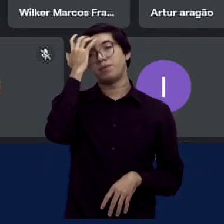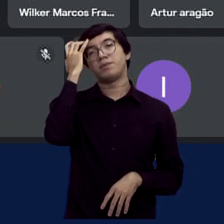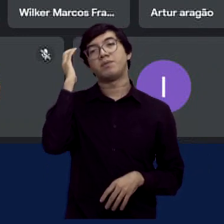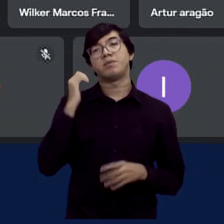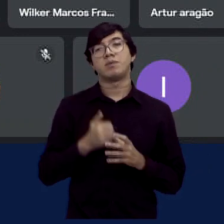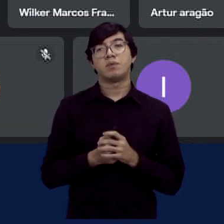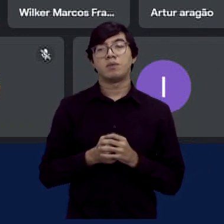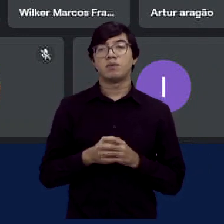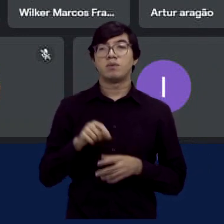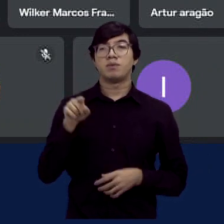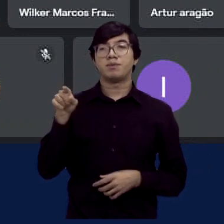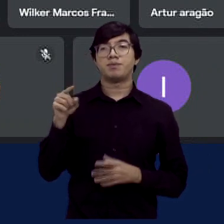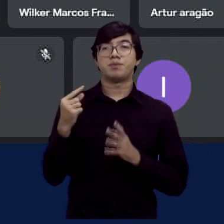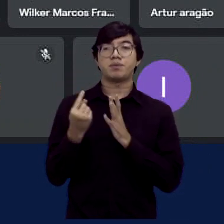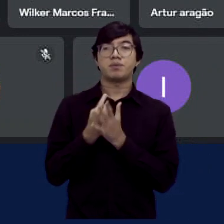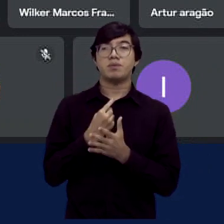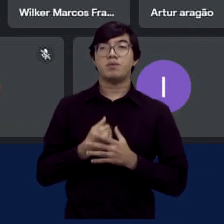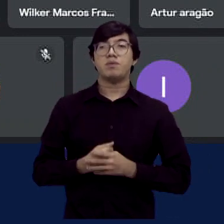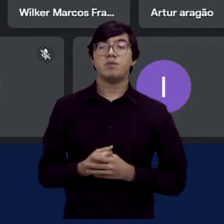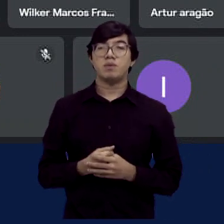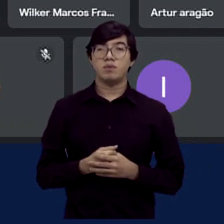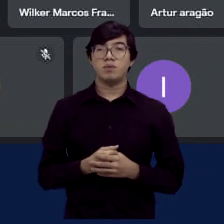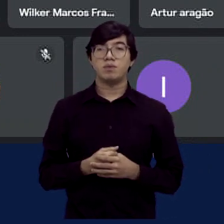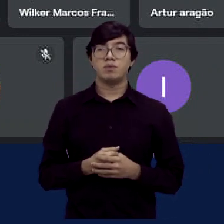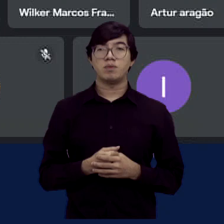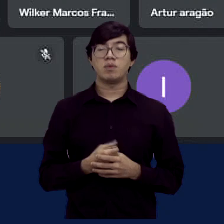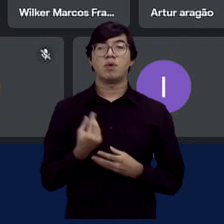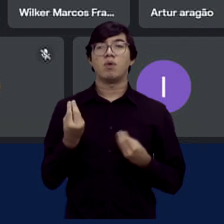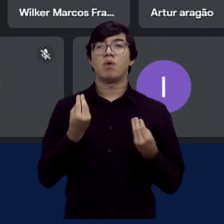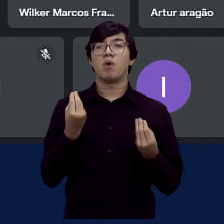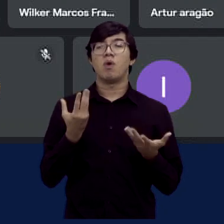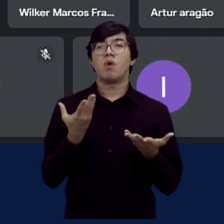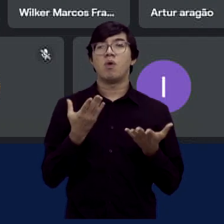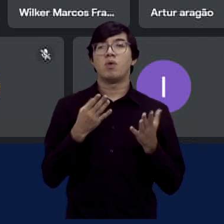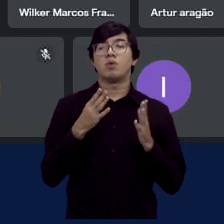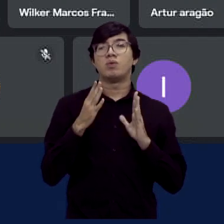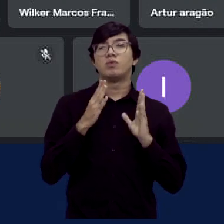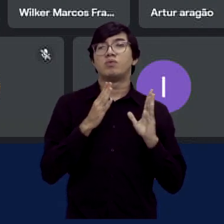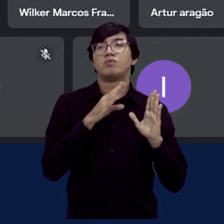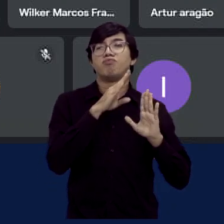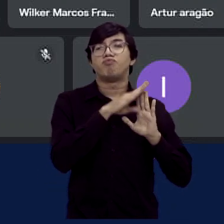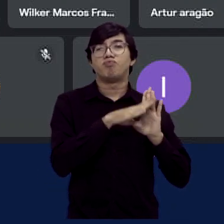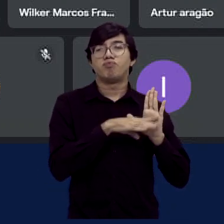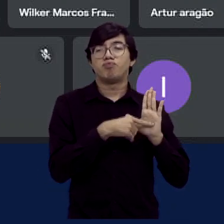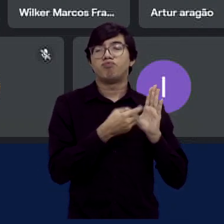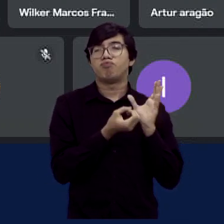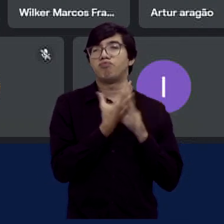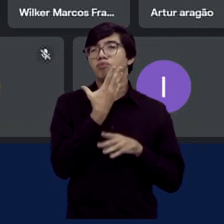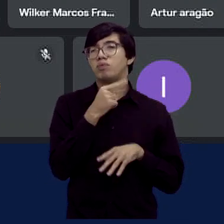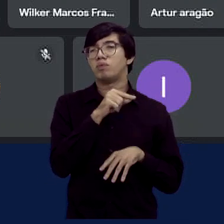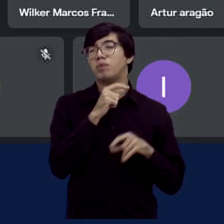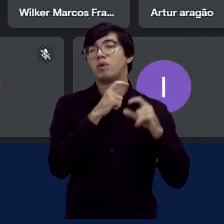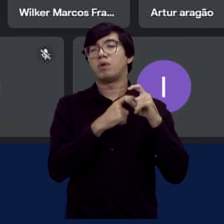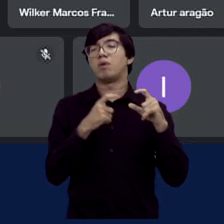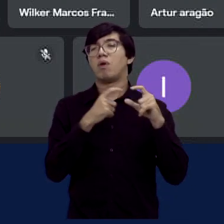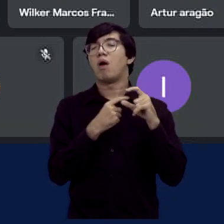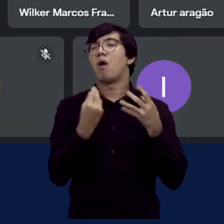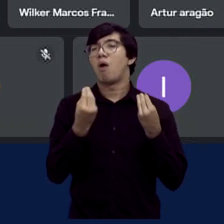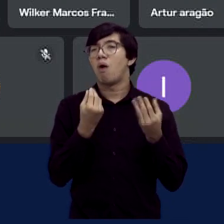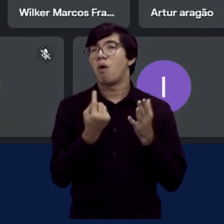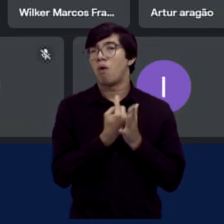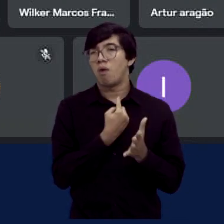Luiz, como é seu processo de criação do roteiro de histórias em quadrinhos? Cara, muito legal. Como eu trabalho